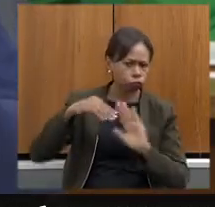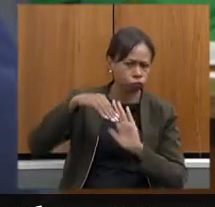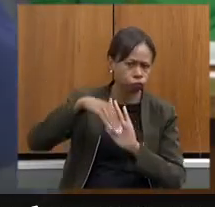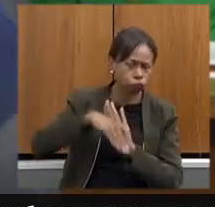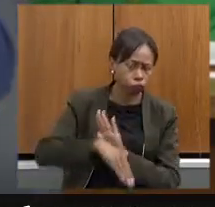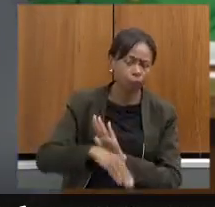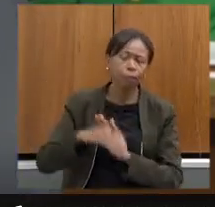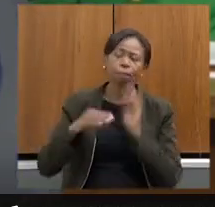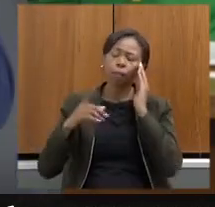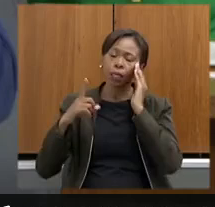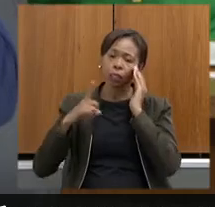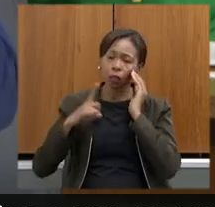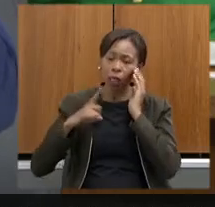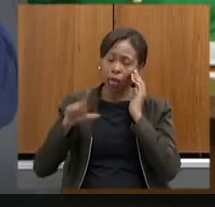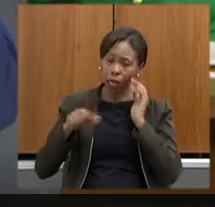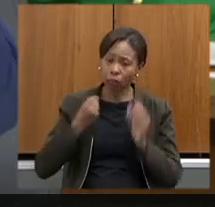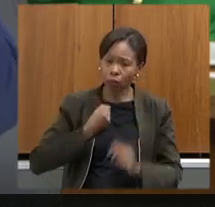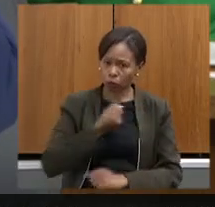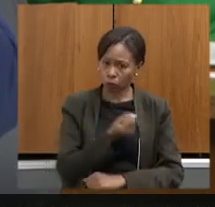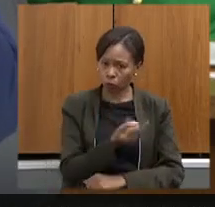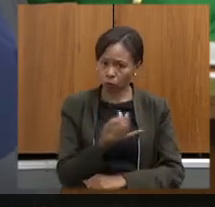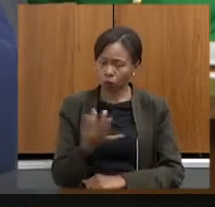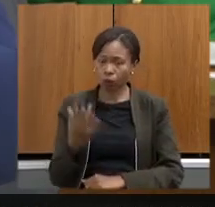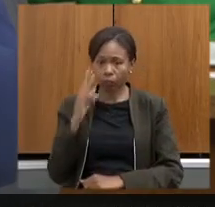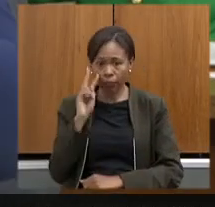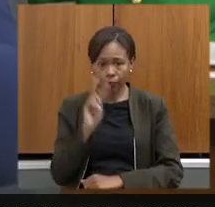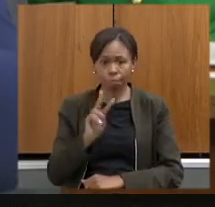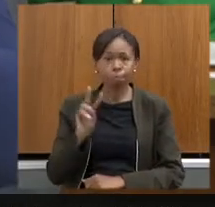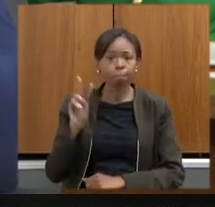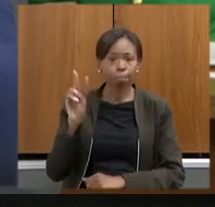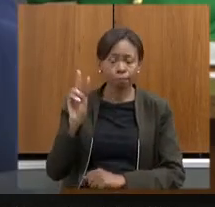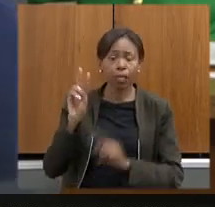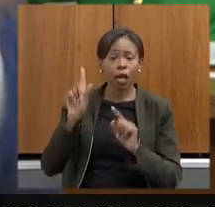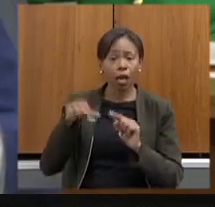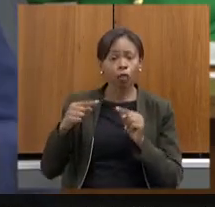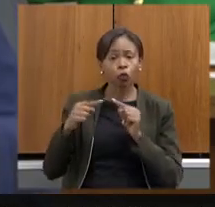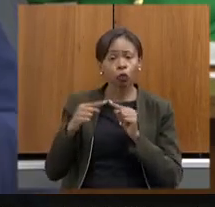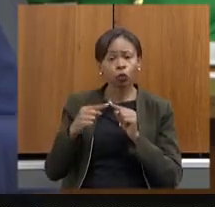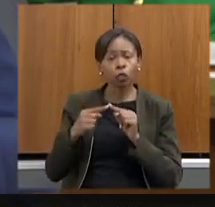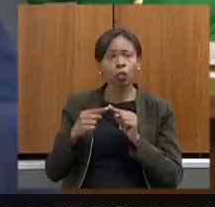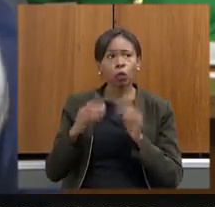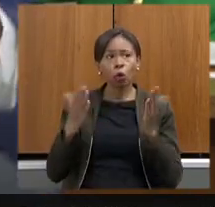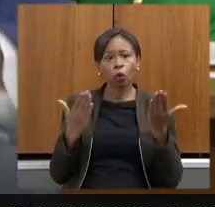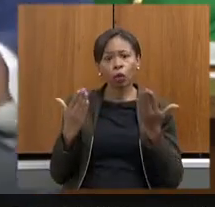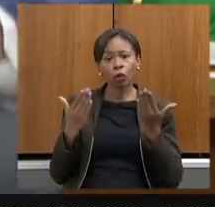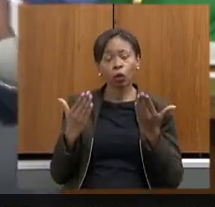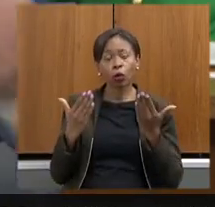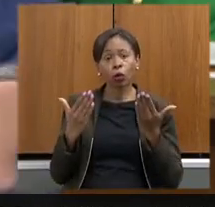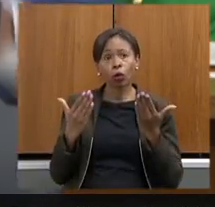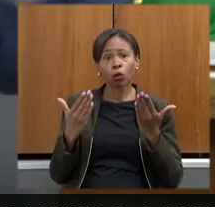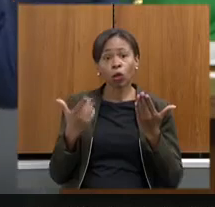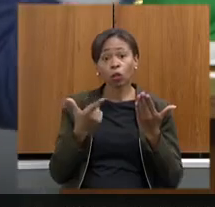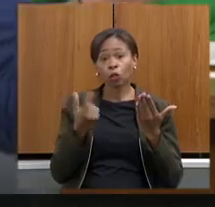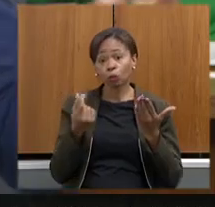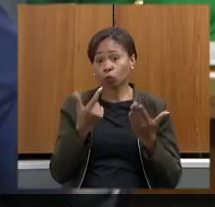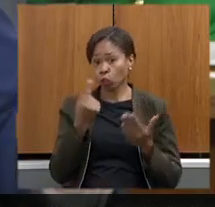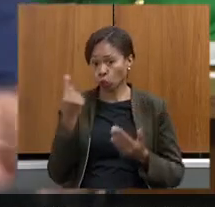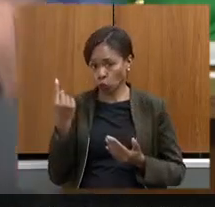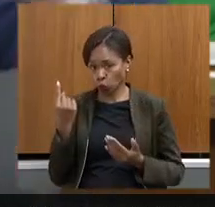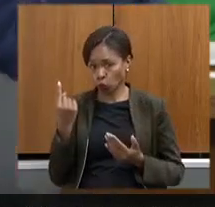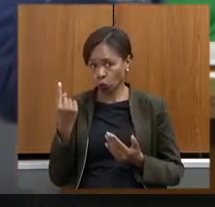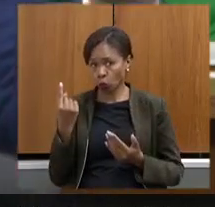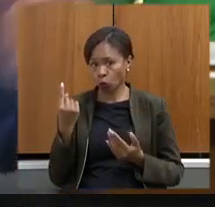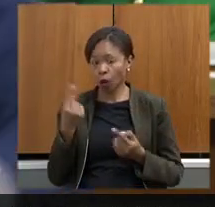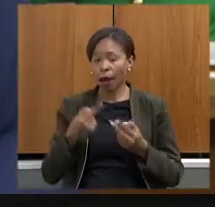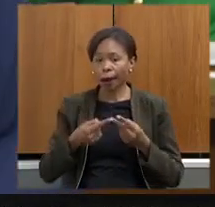reduzindo esses uma se todos nós estamos vendo aqui em relação a número de 2021 que já eram menores do que os números de